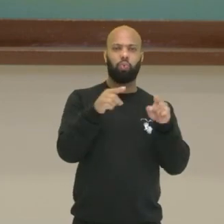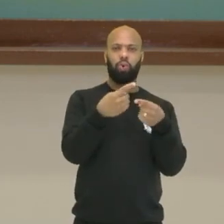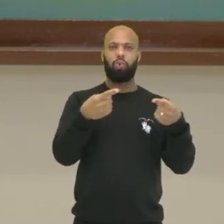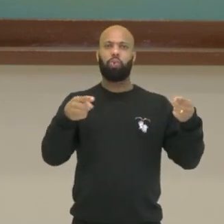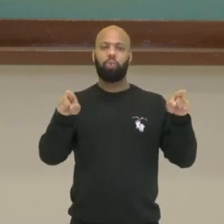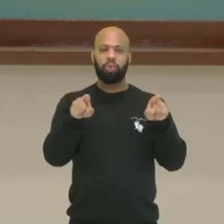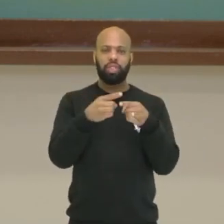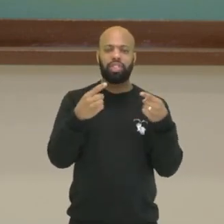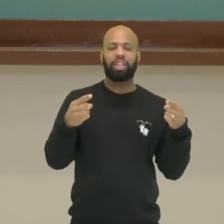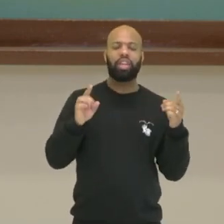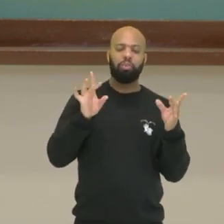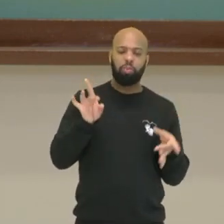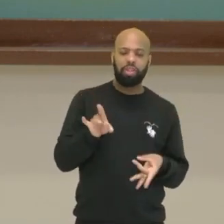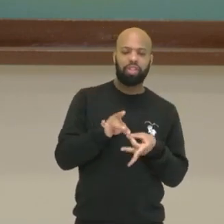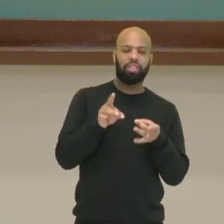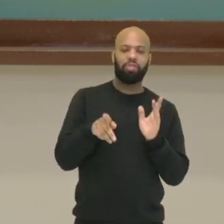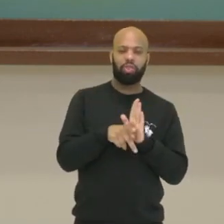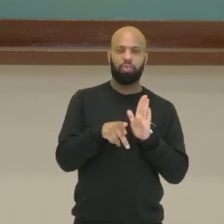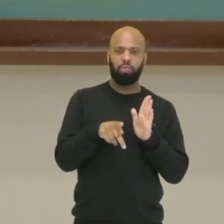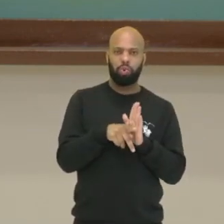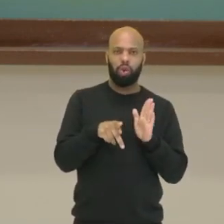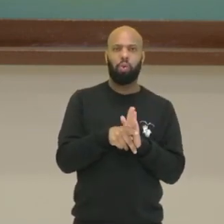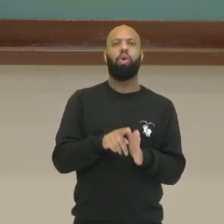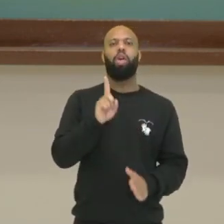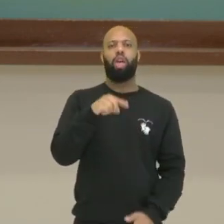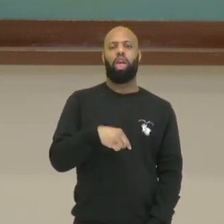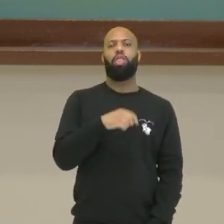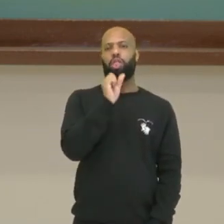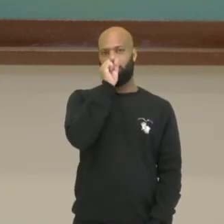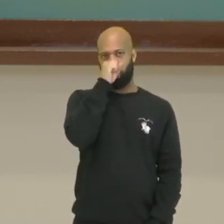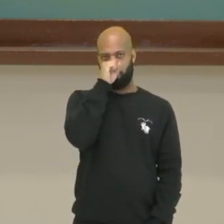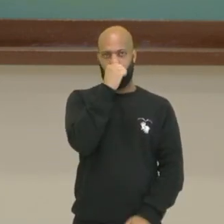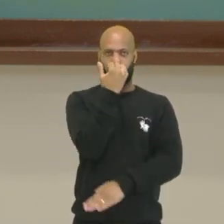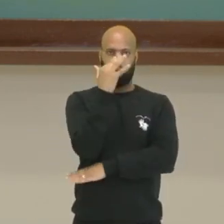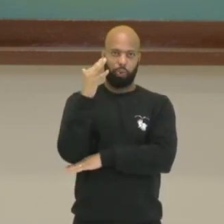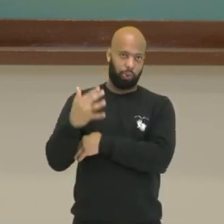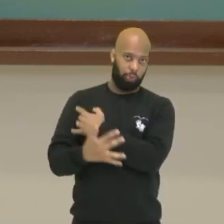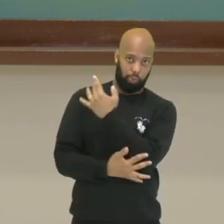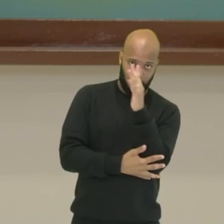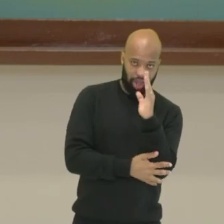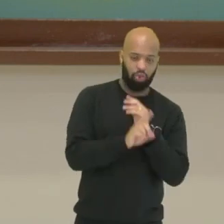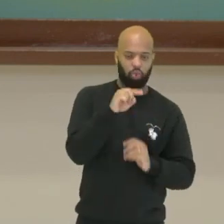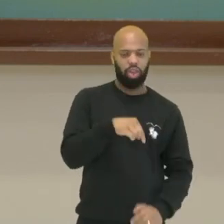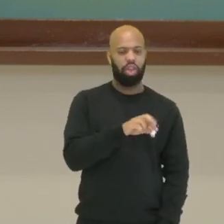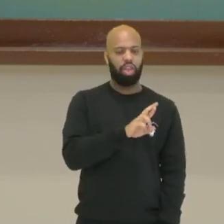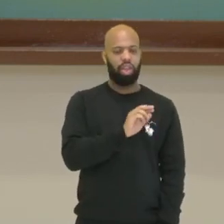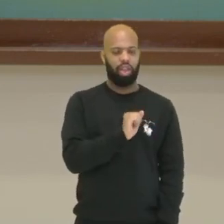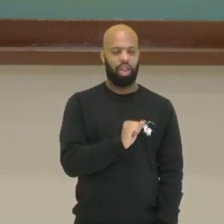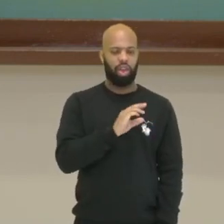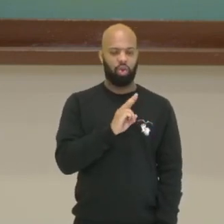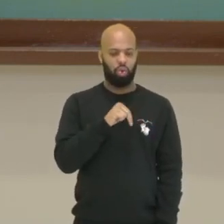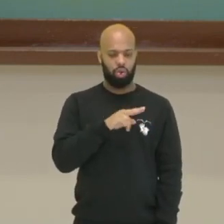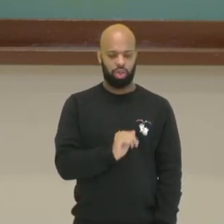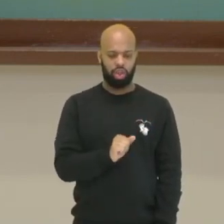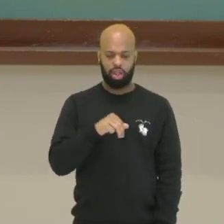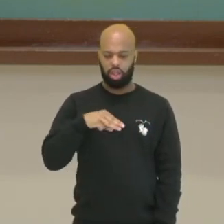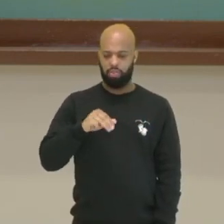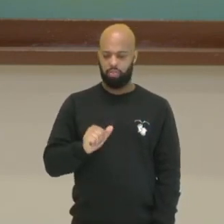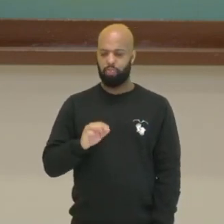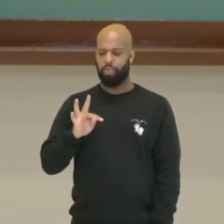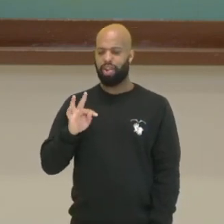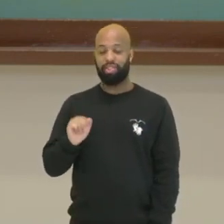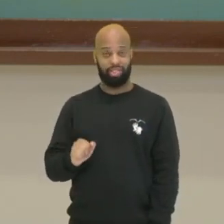quem? Do Timão e Pumba. Então, num filme, se começa de repente a tocar Hakuna Matata, sem o Timão e o Pumba estar por perto, ou alguém